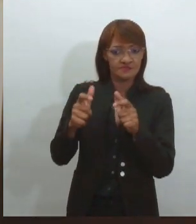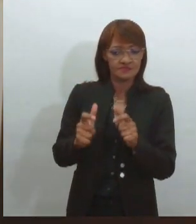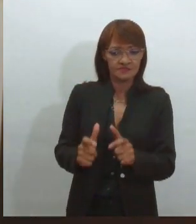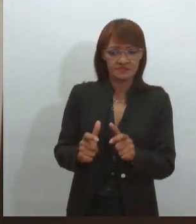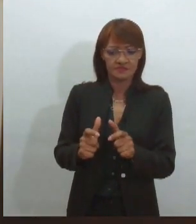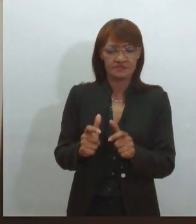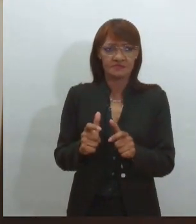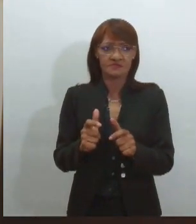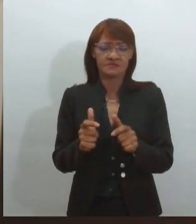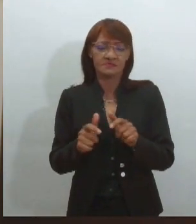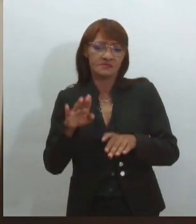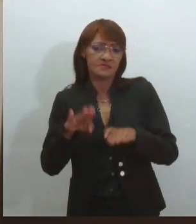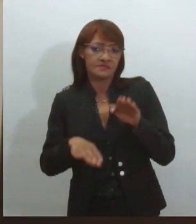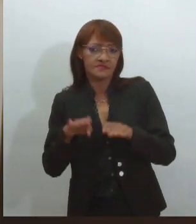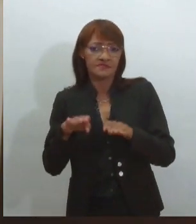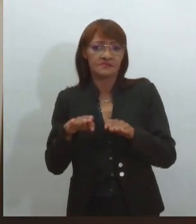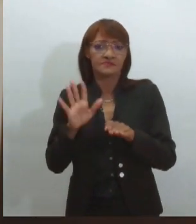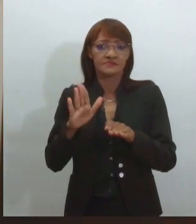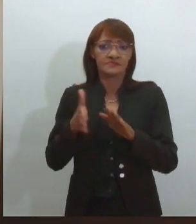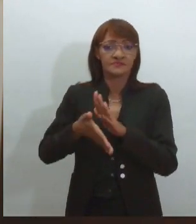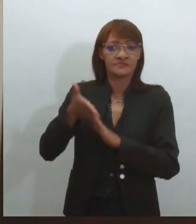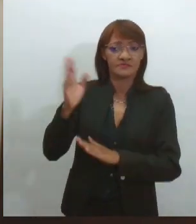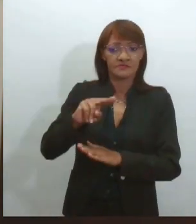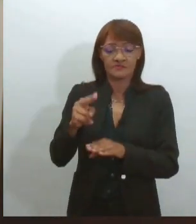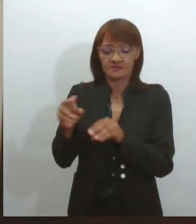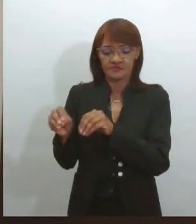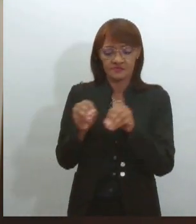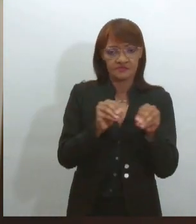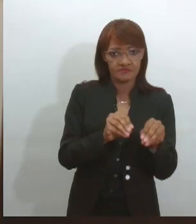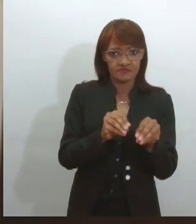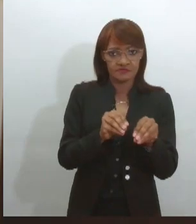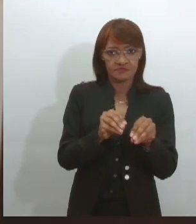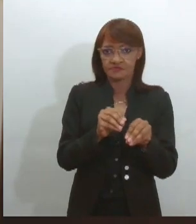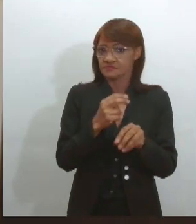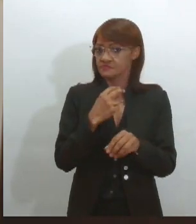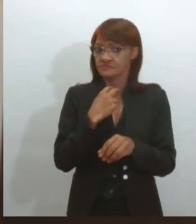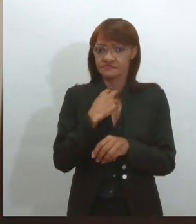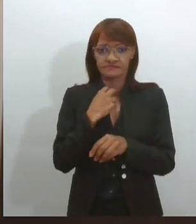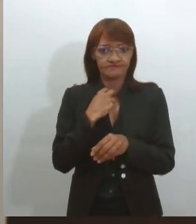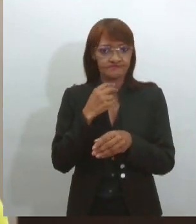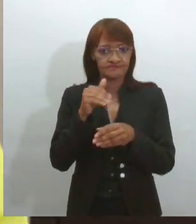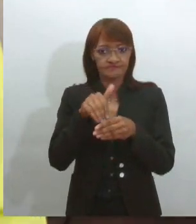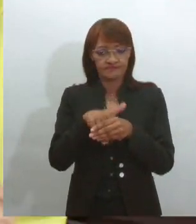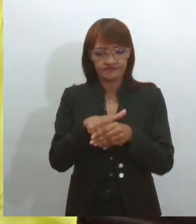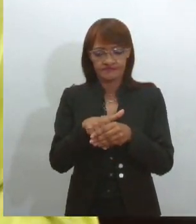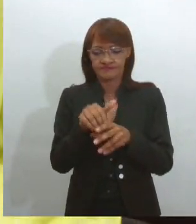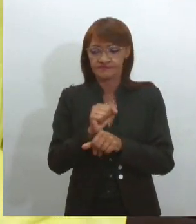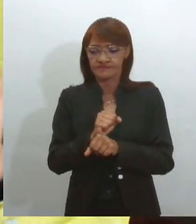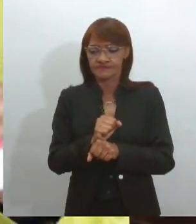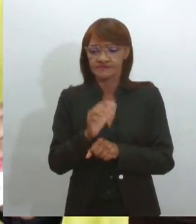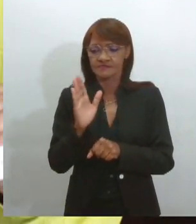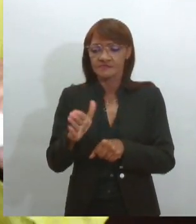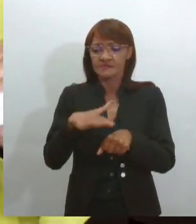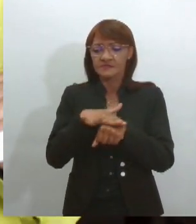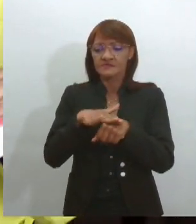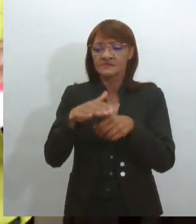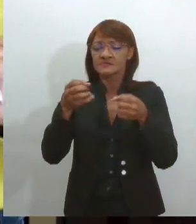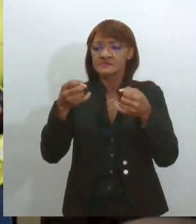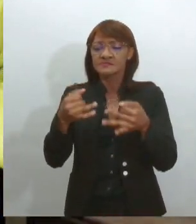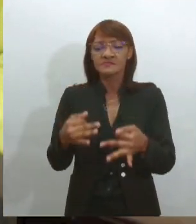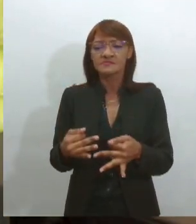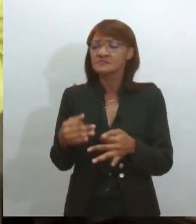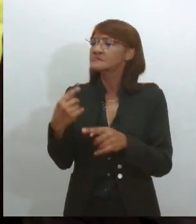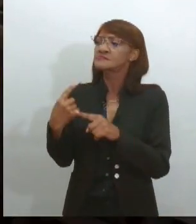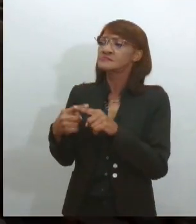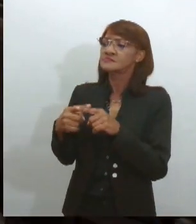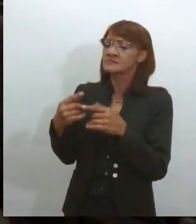ou porque se mudou ele não pode fazer esse voto em trânsito e eu converso agora com Marcelo gerr que ele vai explicar o porque que isso acontece